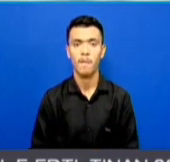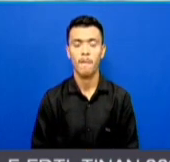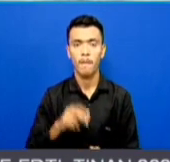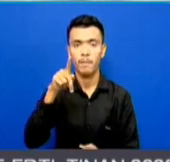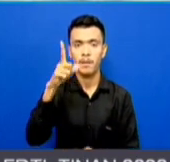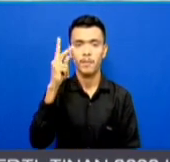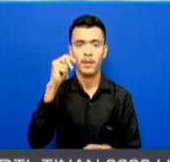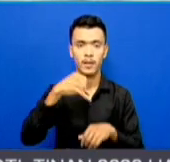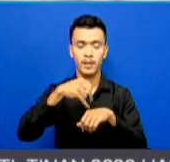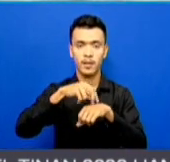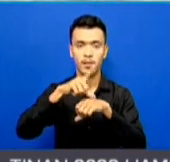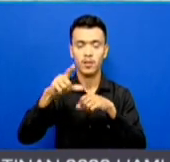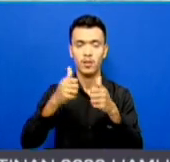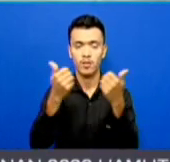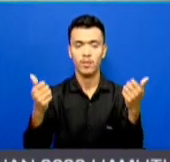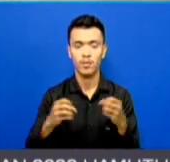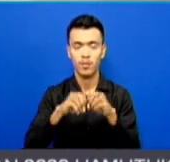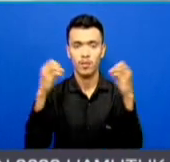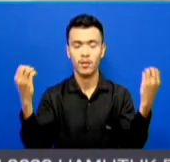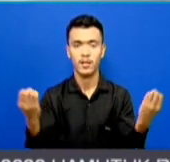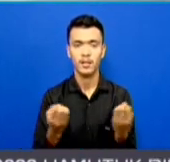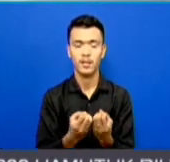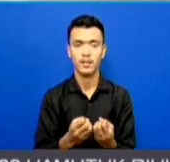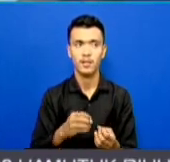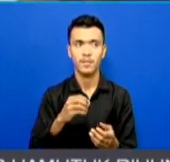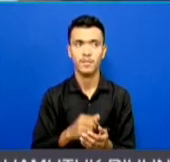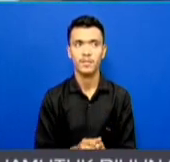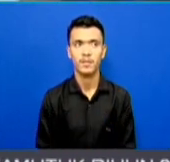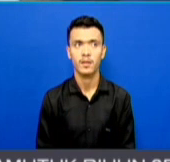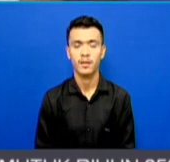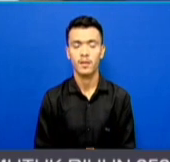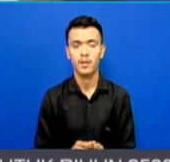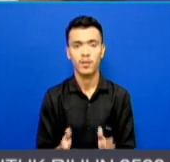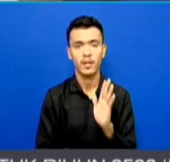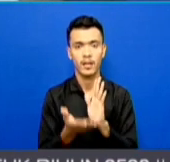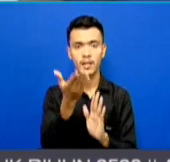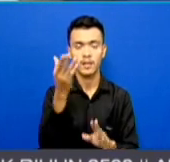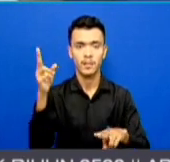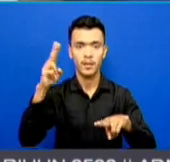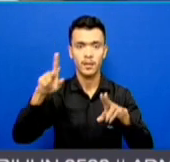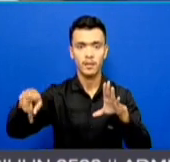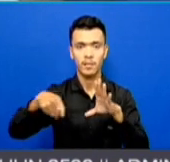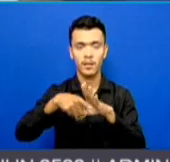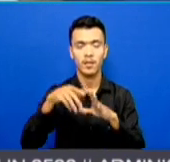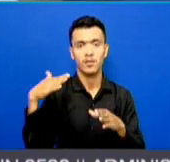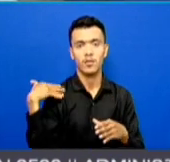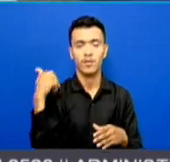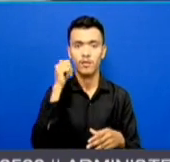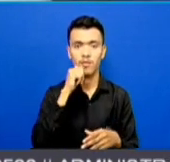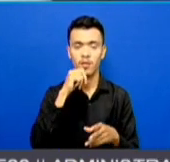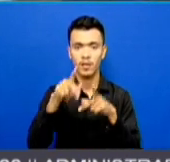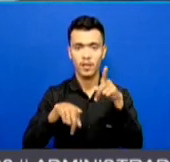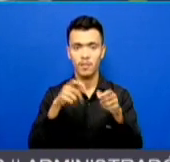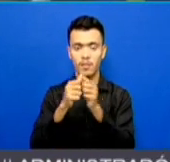Plan Internacional ho Fundação Caucus realiza colóquio nacional onde sai participação jovem feto ema o